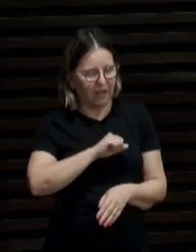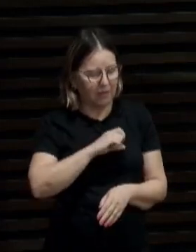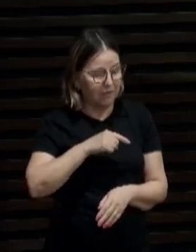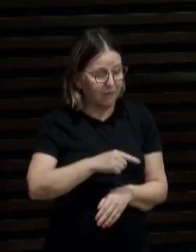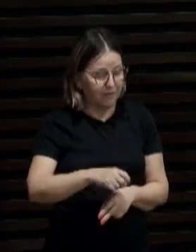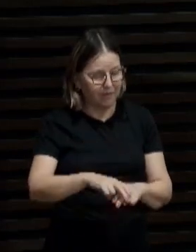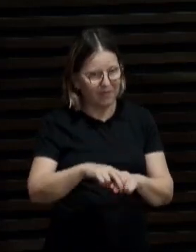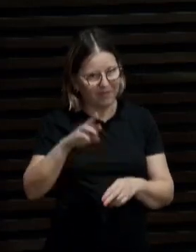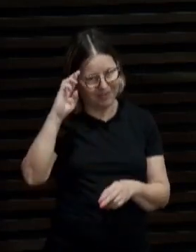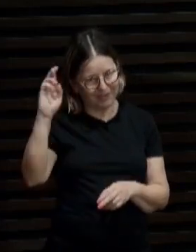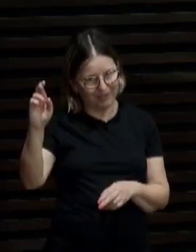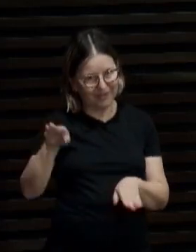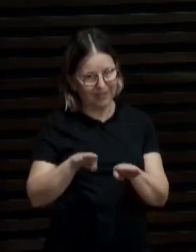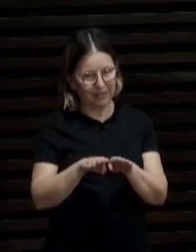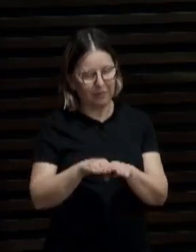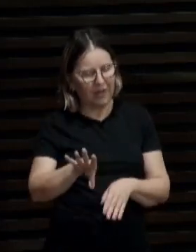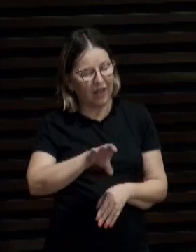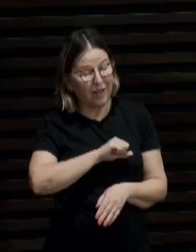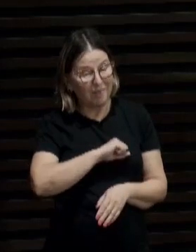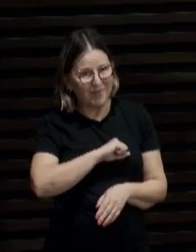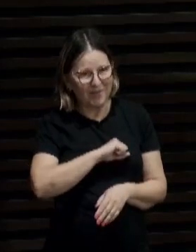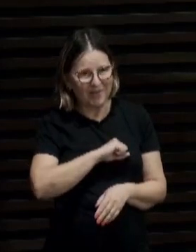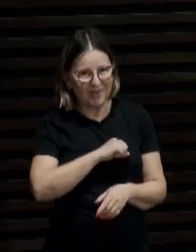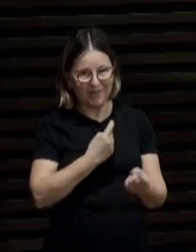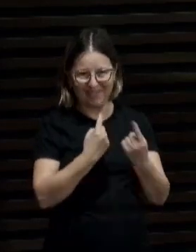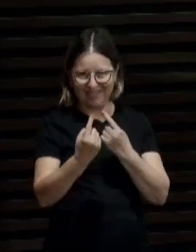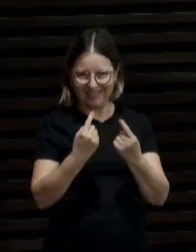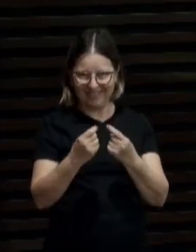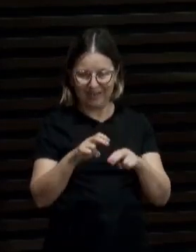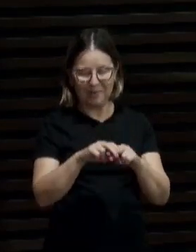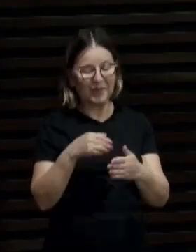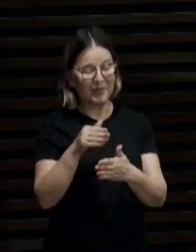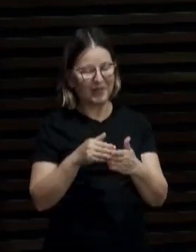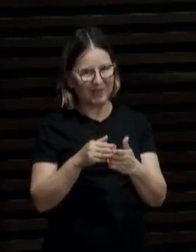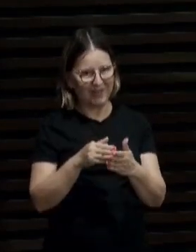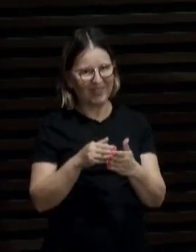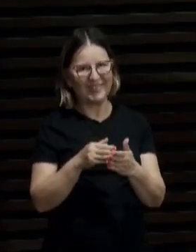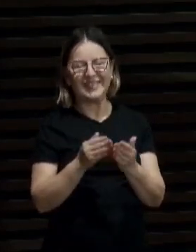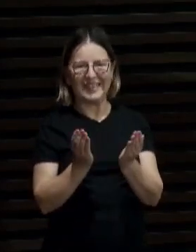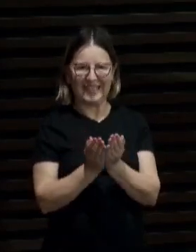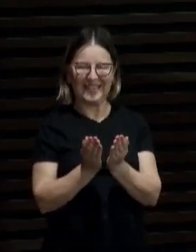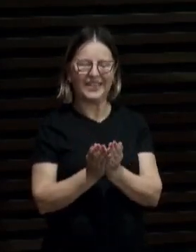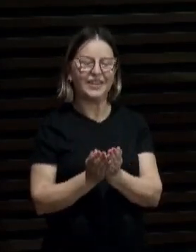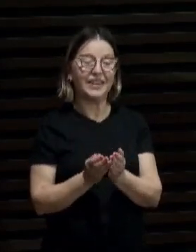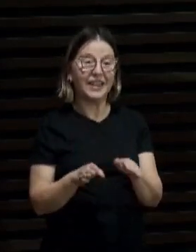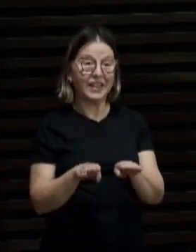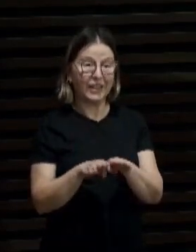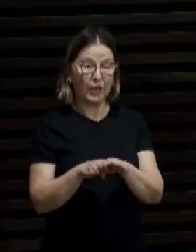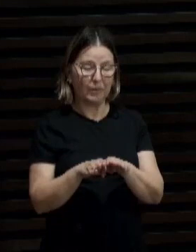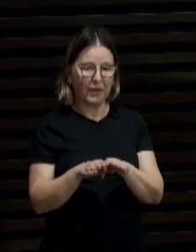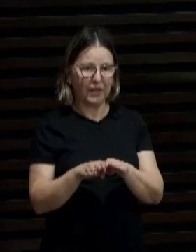tinham um profundo amor uns pelos outros, ou seja, por todos os santos, né? Mas eles também tinham um profundo amor